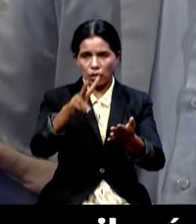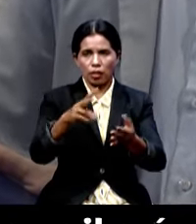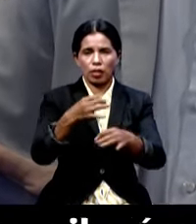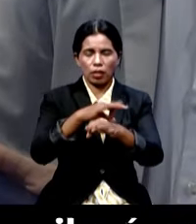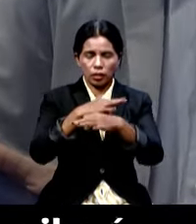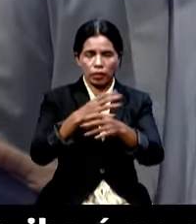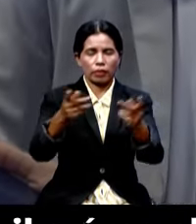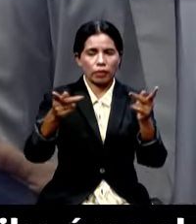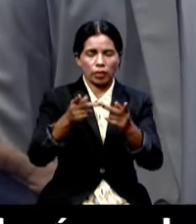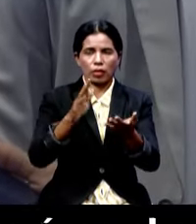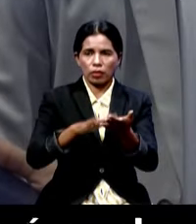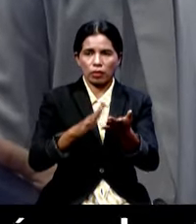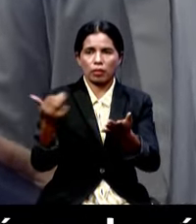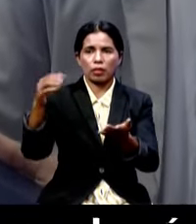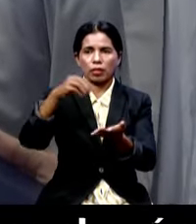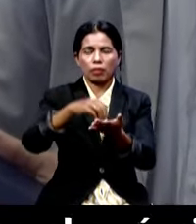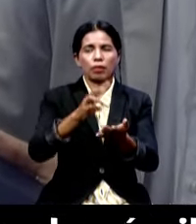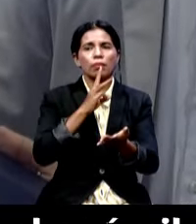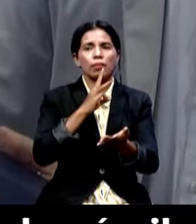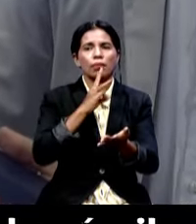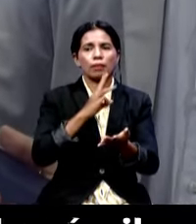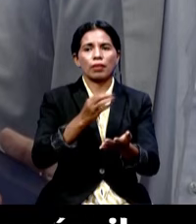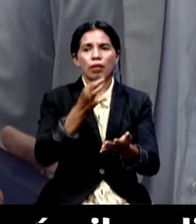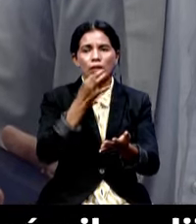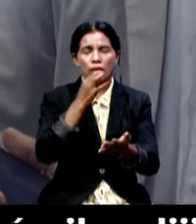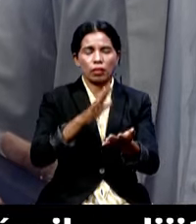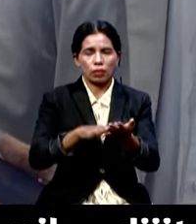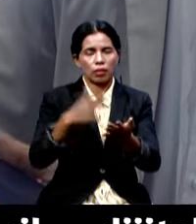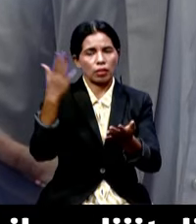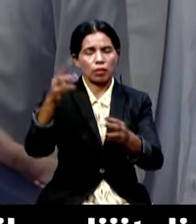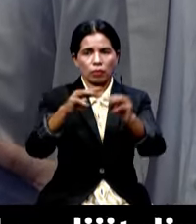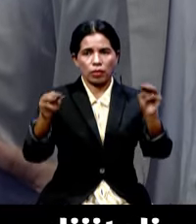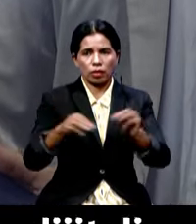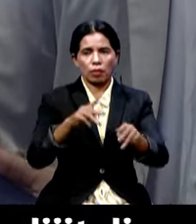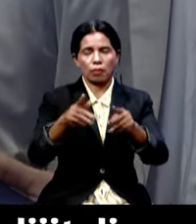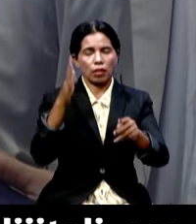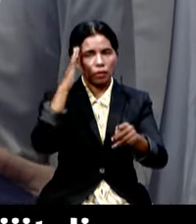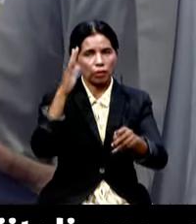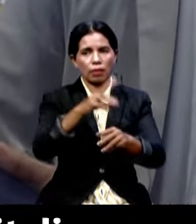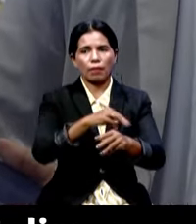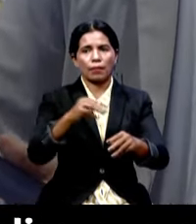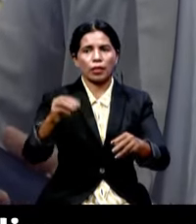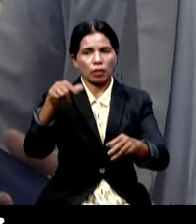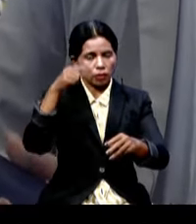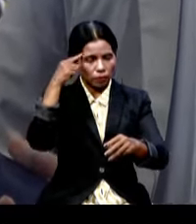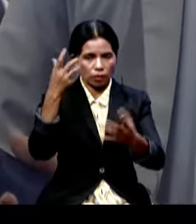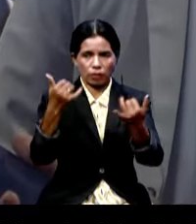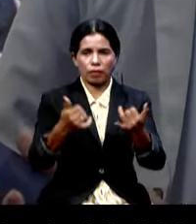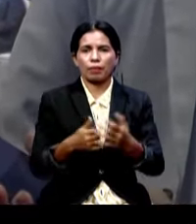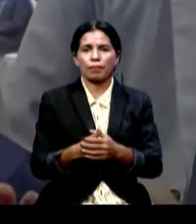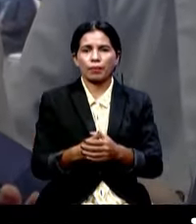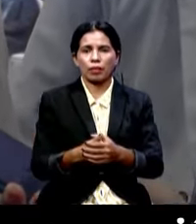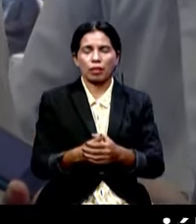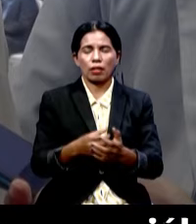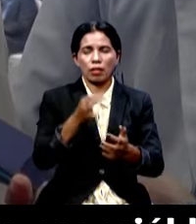fala condições, está o fale B. Também merenda escolar já tem no município. É uma barca não encanta que merenda escolar já no governo central lá. O